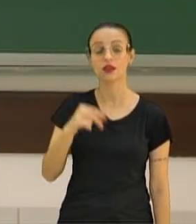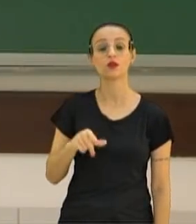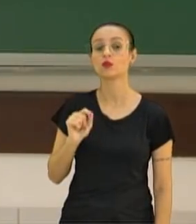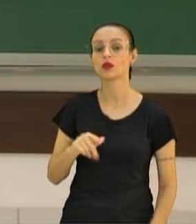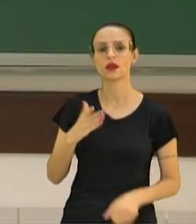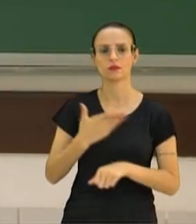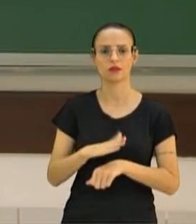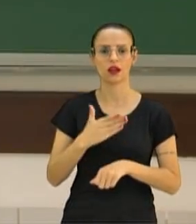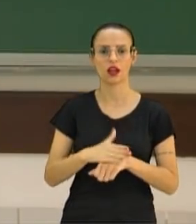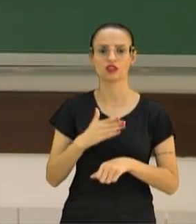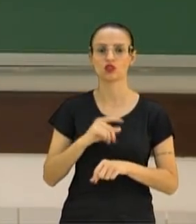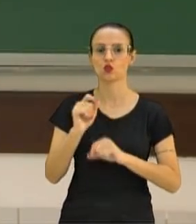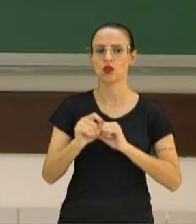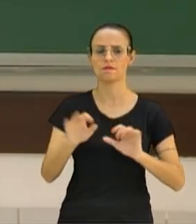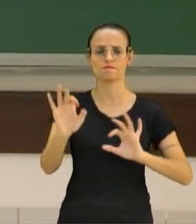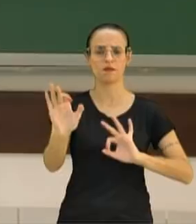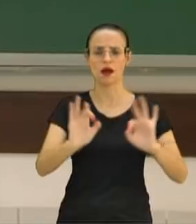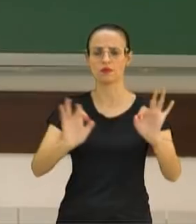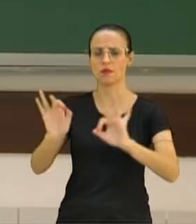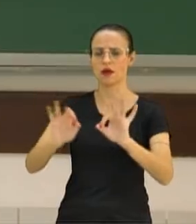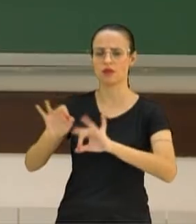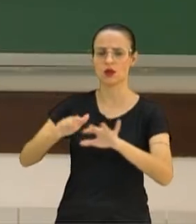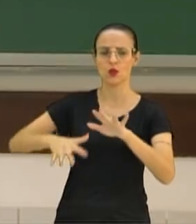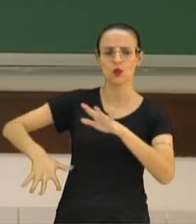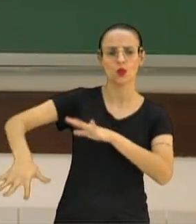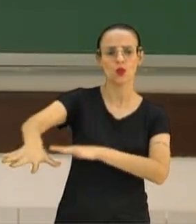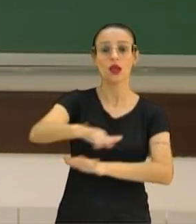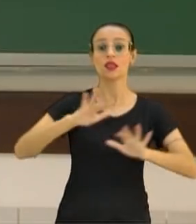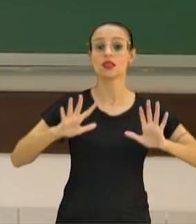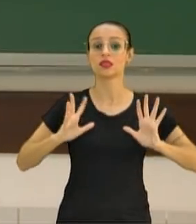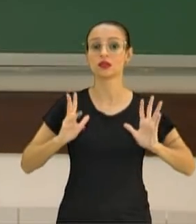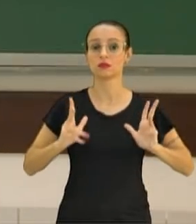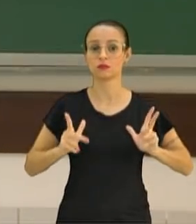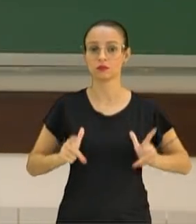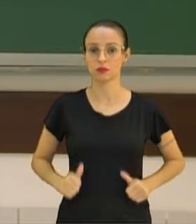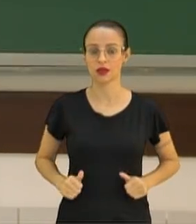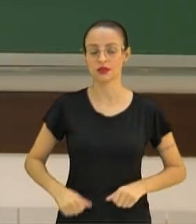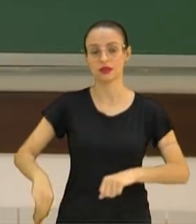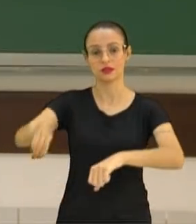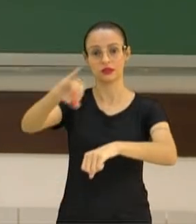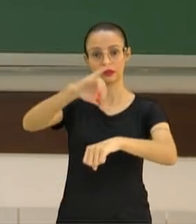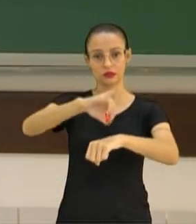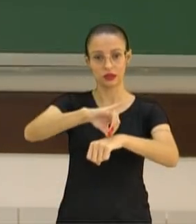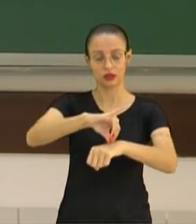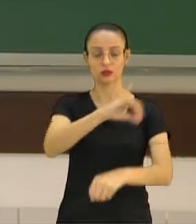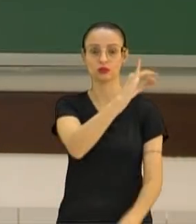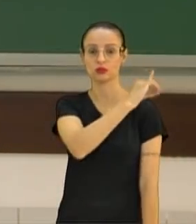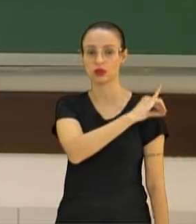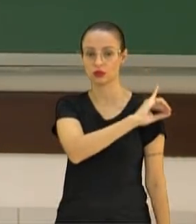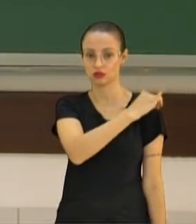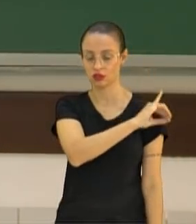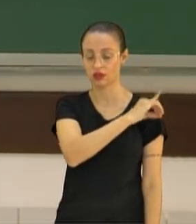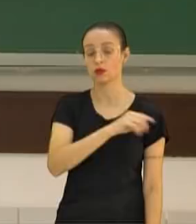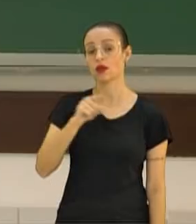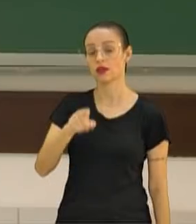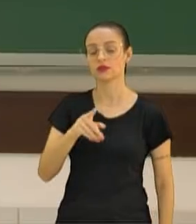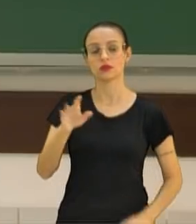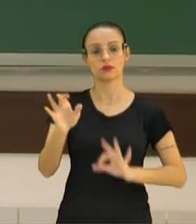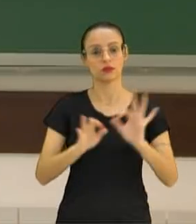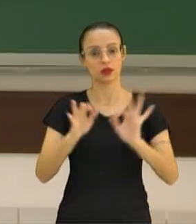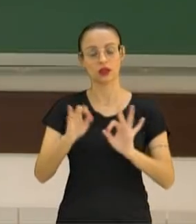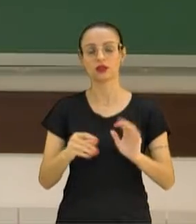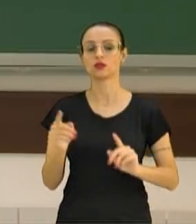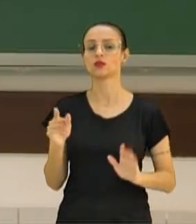prática um plano de revitalização, um plano de higienização do centro da cidade do Rio de Janeiro. Esse plano previa,